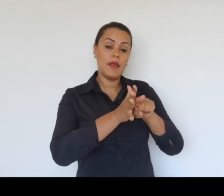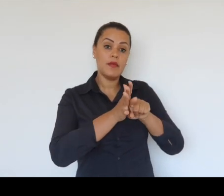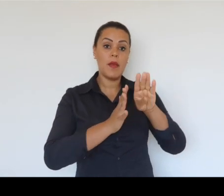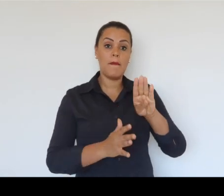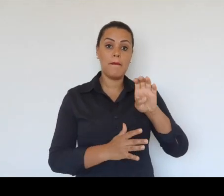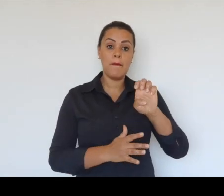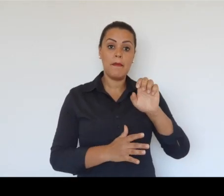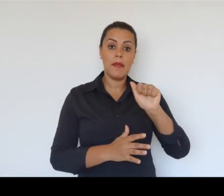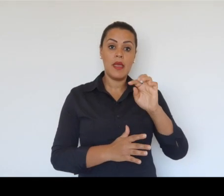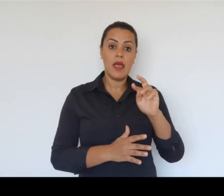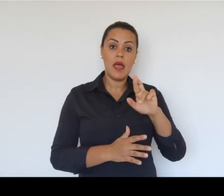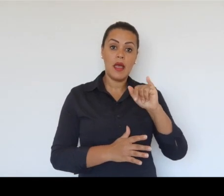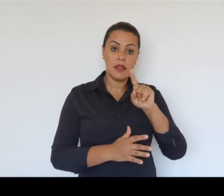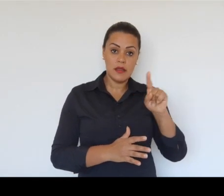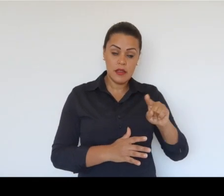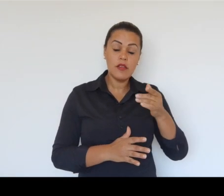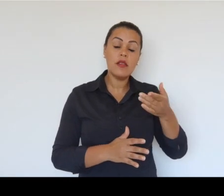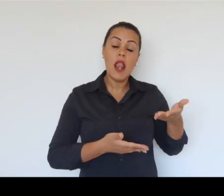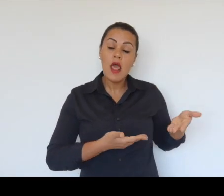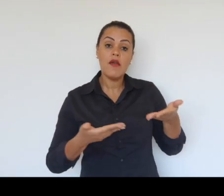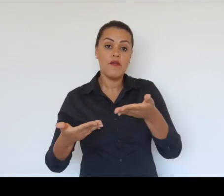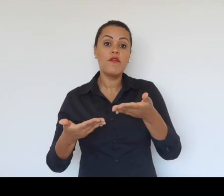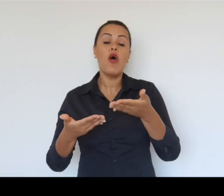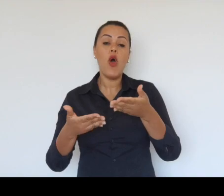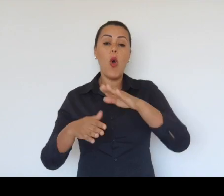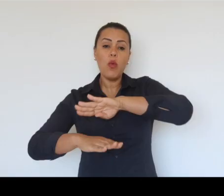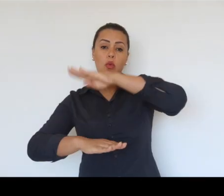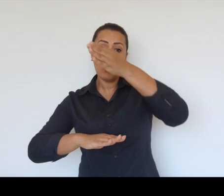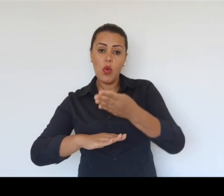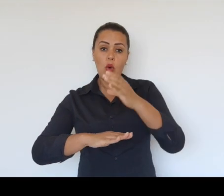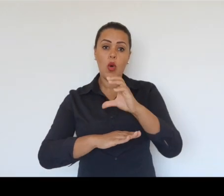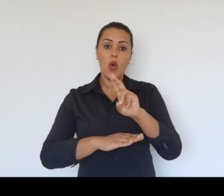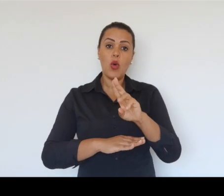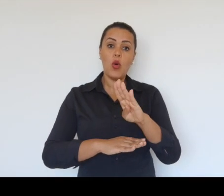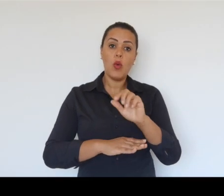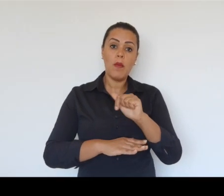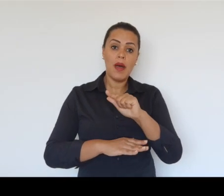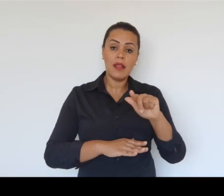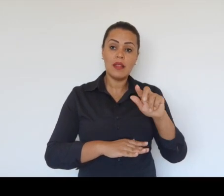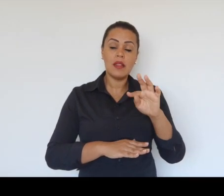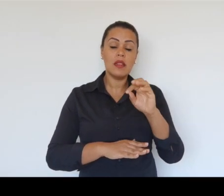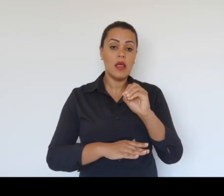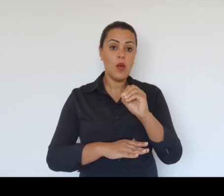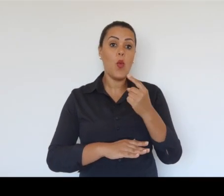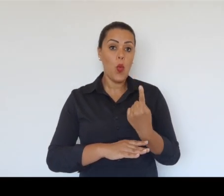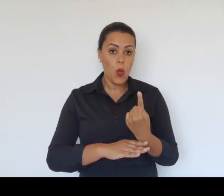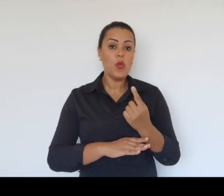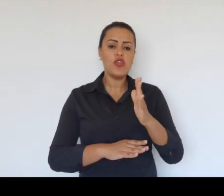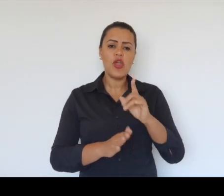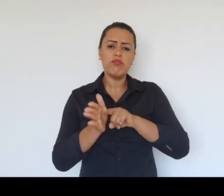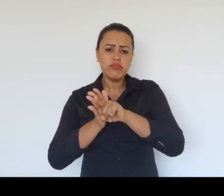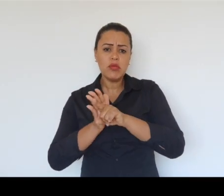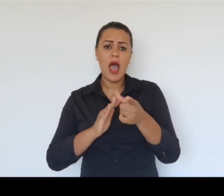Beatriz Costa nos acompanhou até o sítio Cubatão 1, já explorado em pesquisas anteriores. A verdade é que